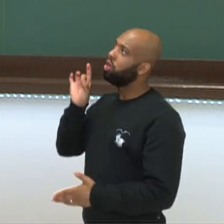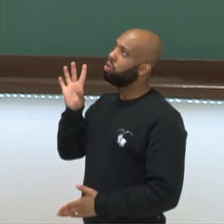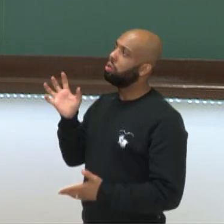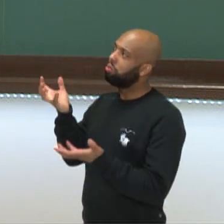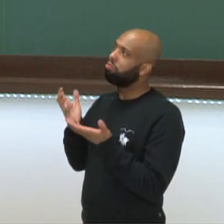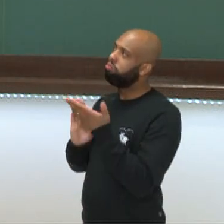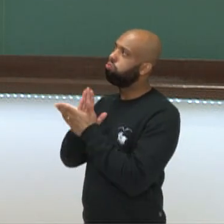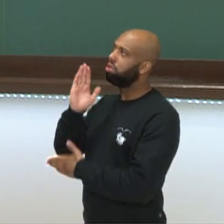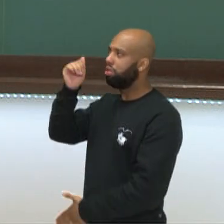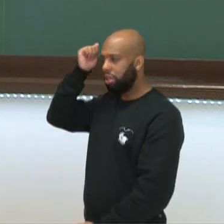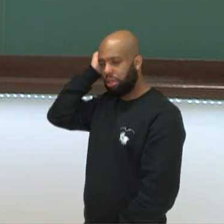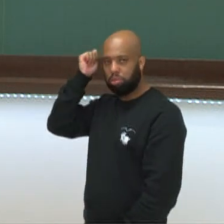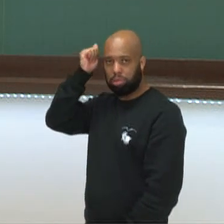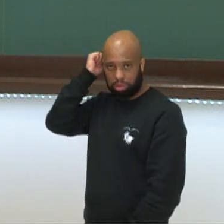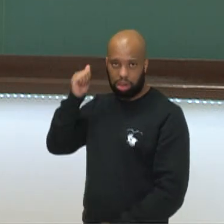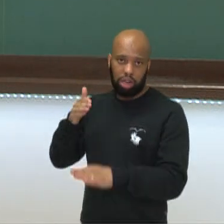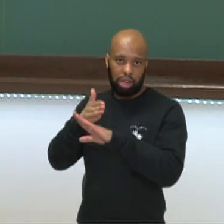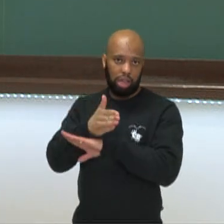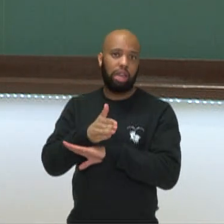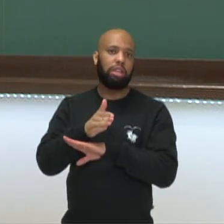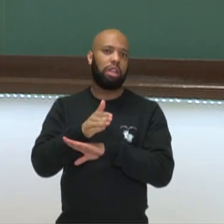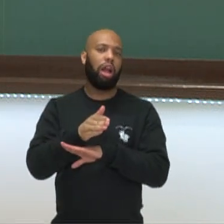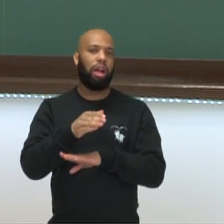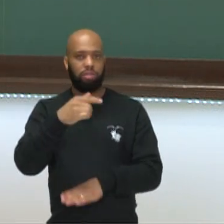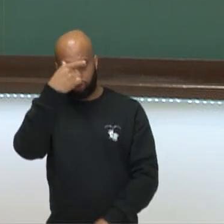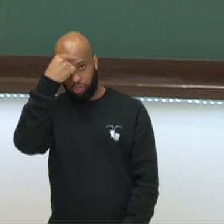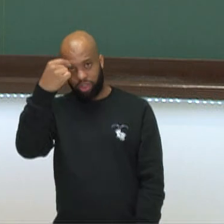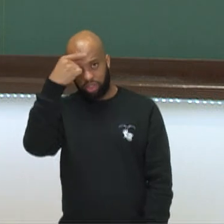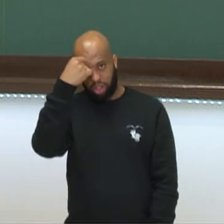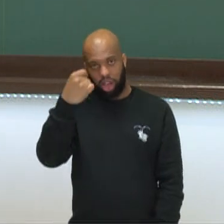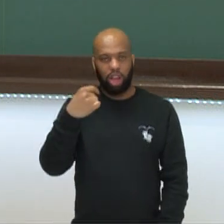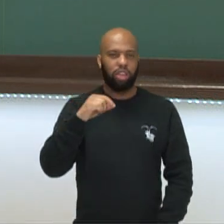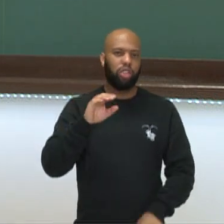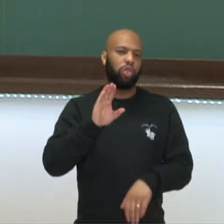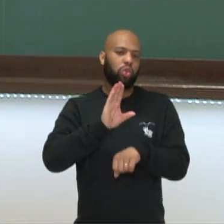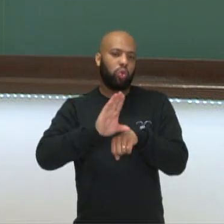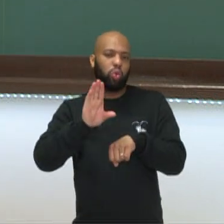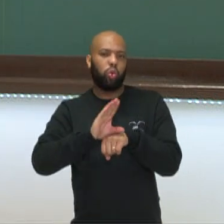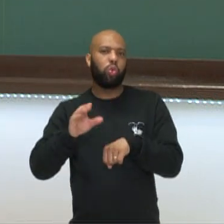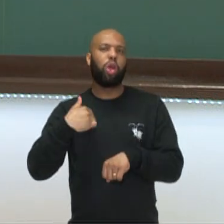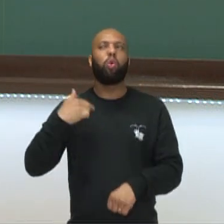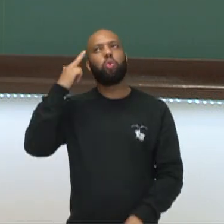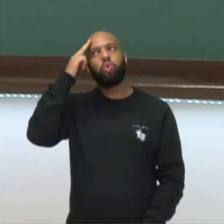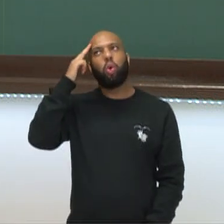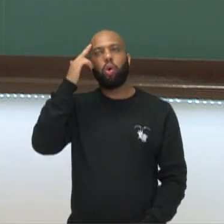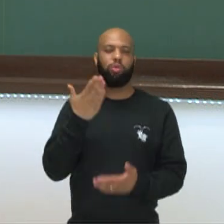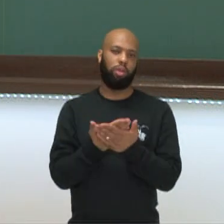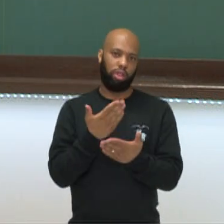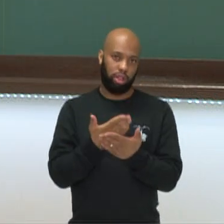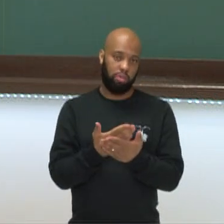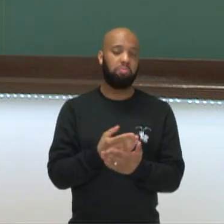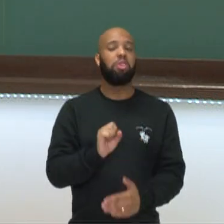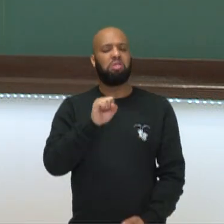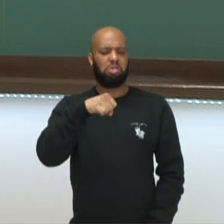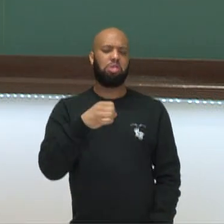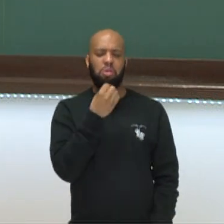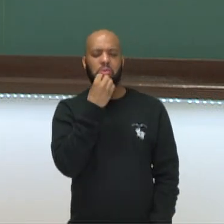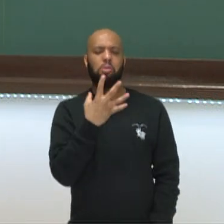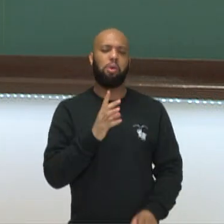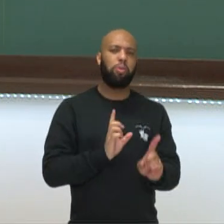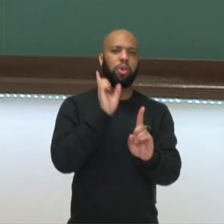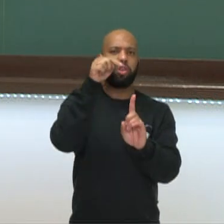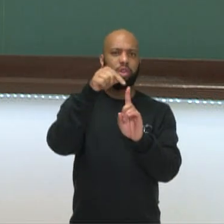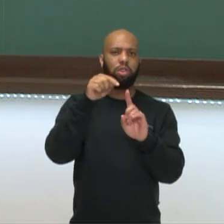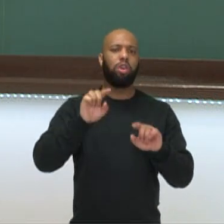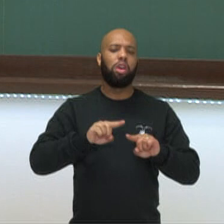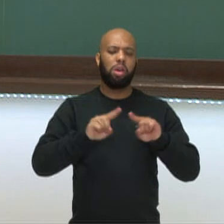poder passar no vestibular, entrar na universidade e fazer o curso dos meus sonhos. É um bom propósito, é um bom objetivo, mas a